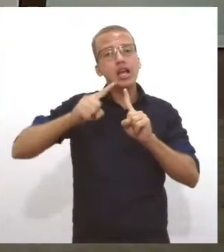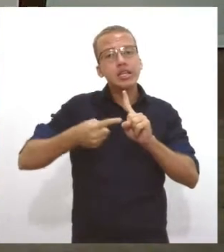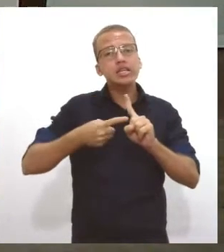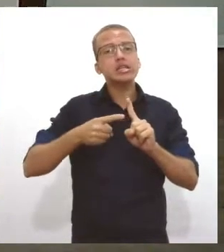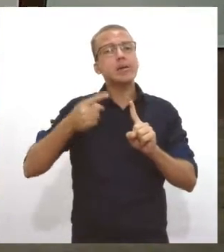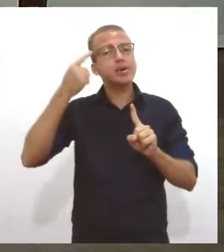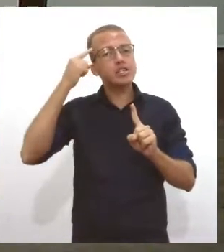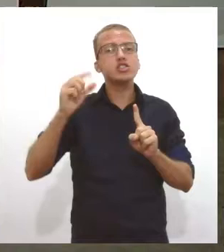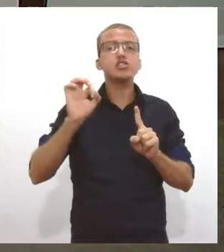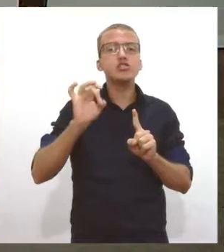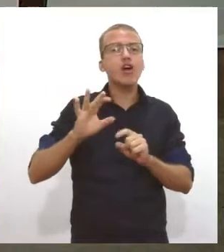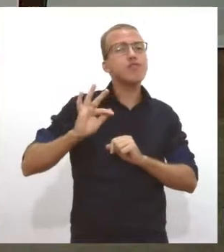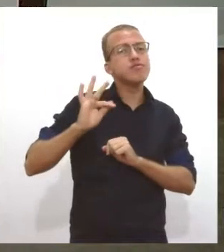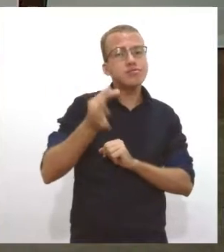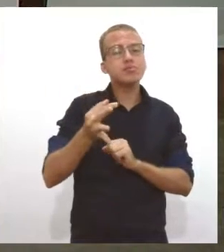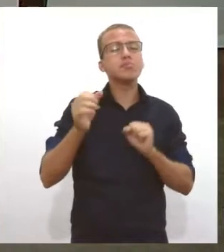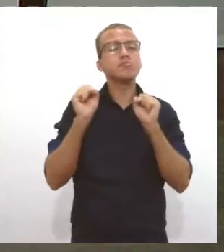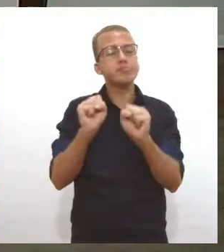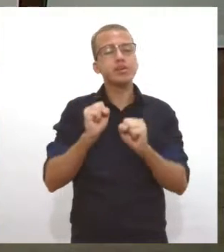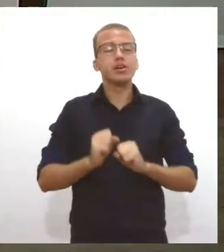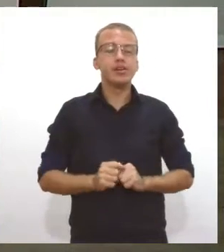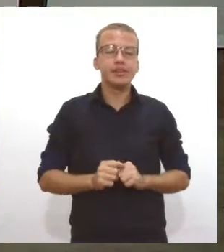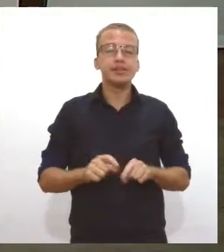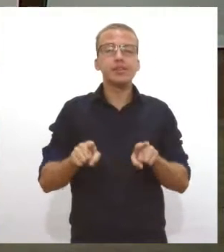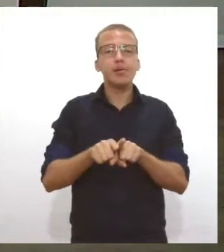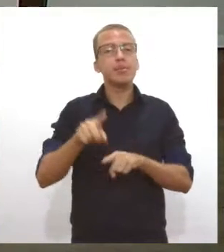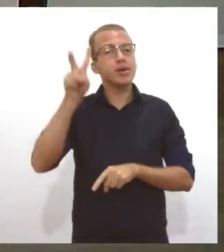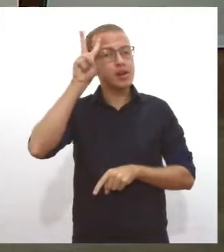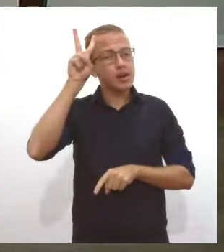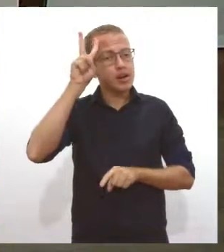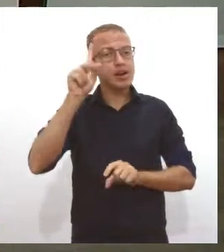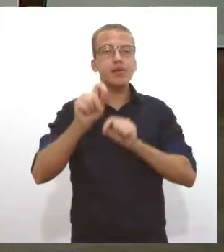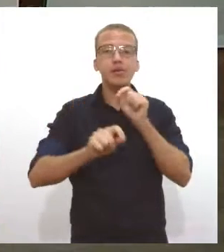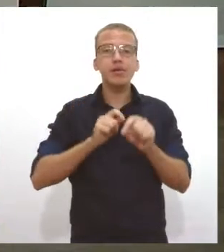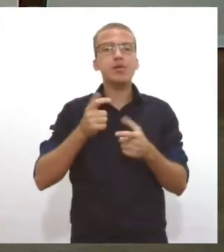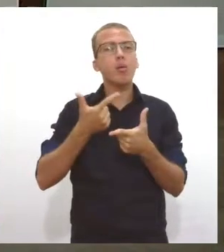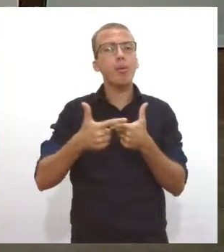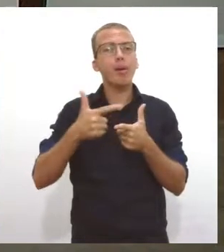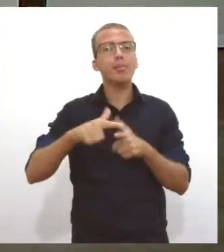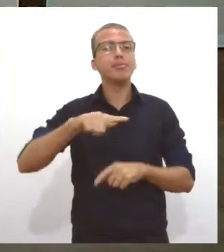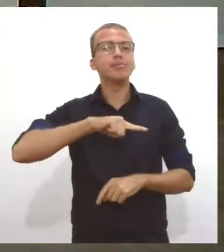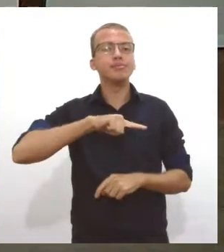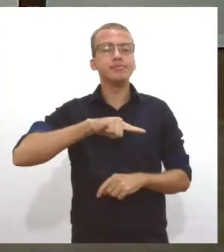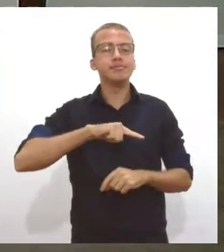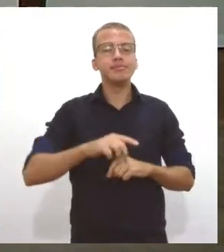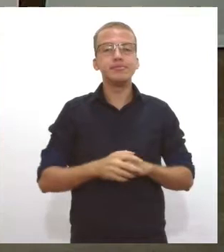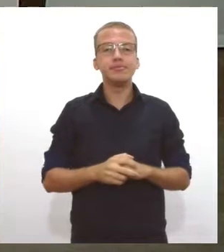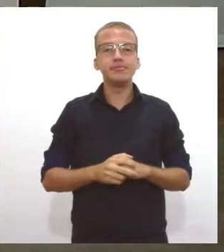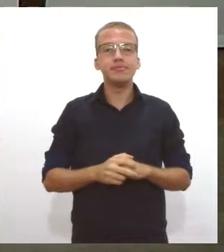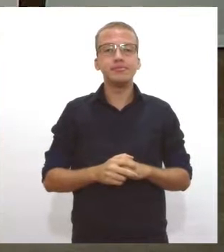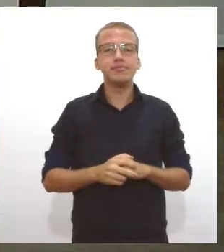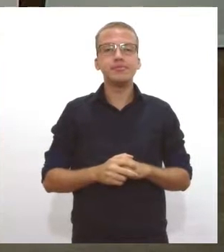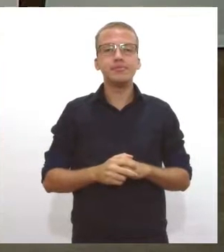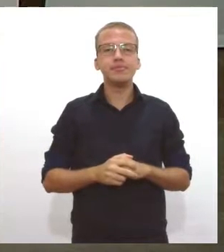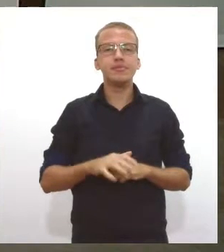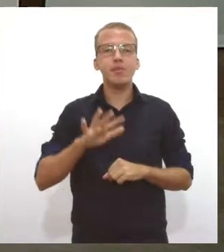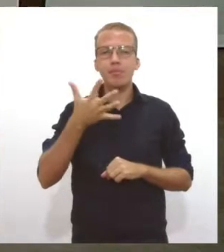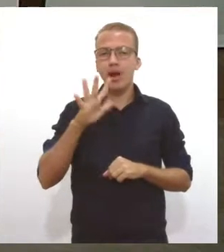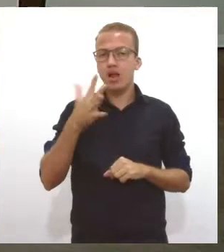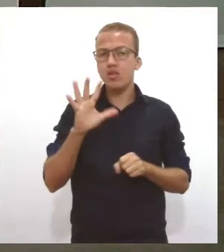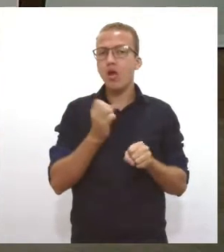é aguarde porque eu me lembro também no problema é que nós tivemos é aos oito a dez anos